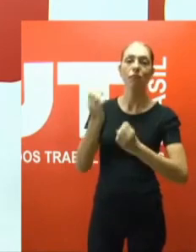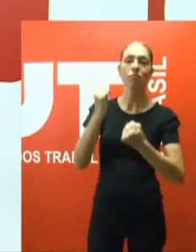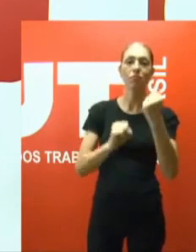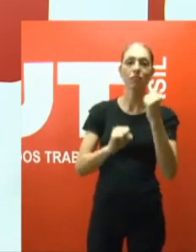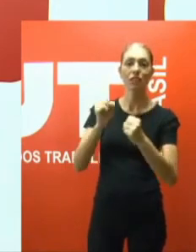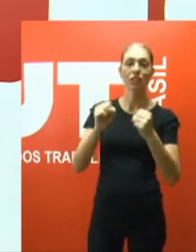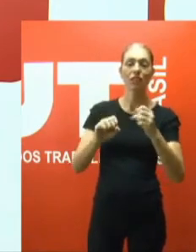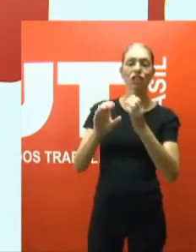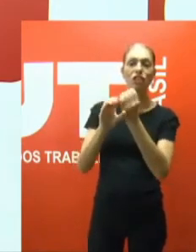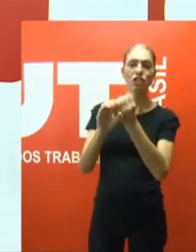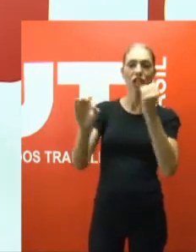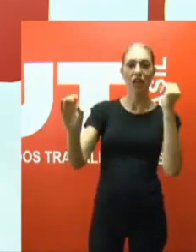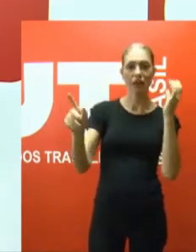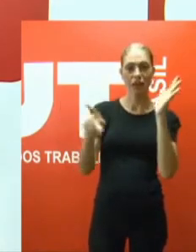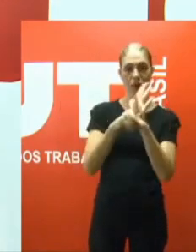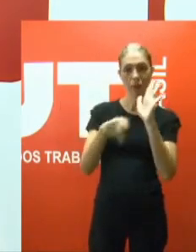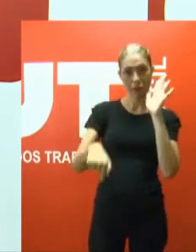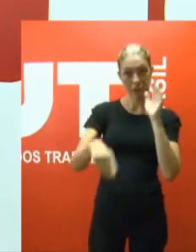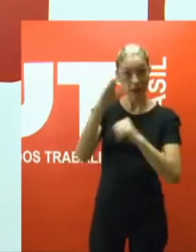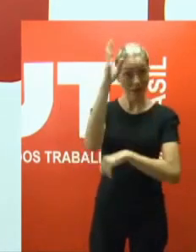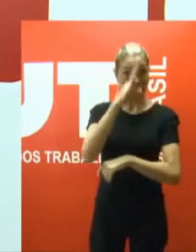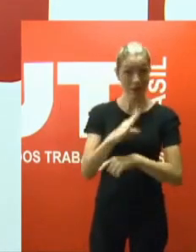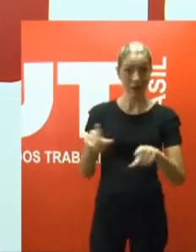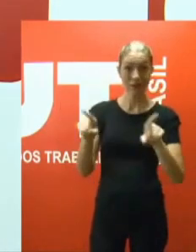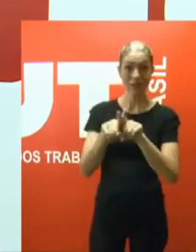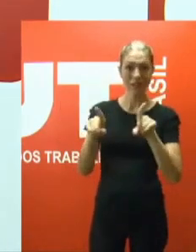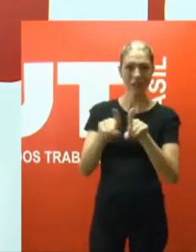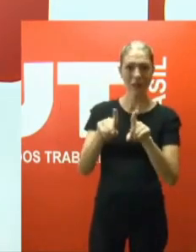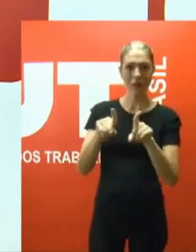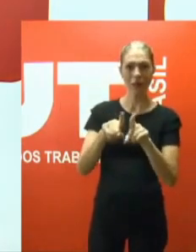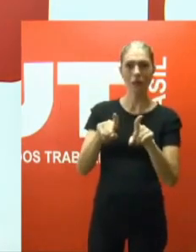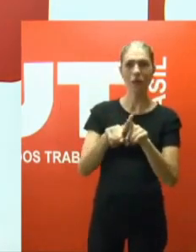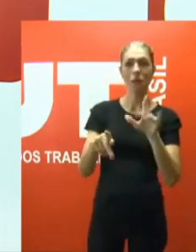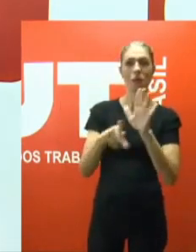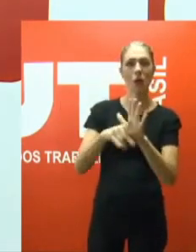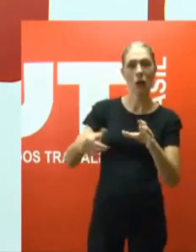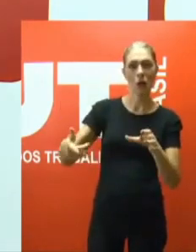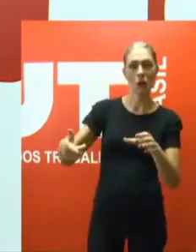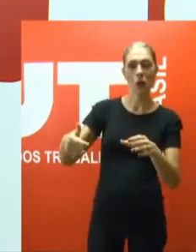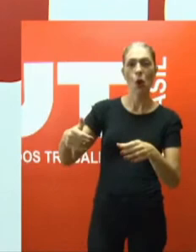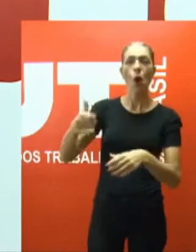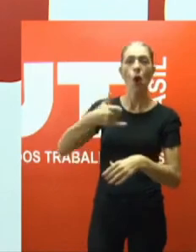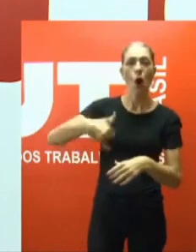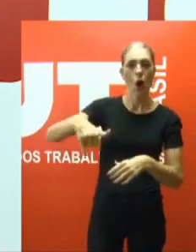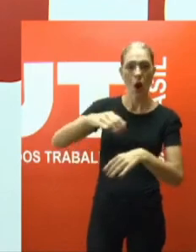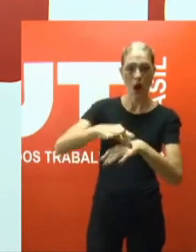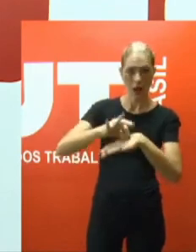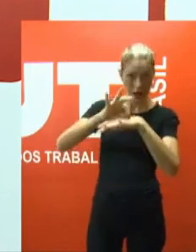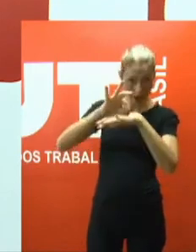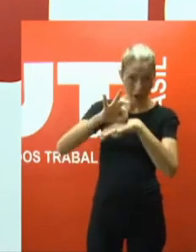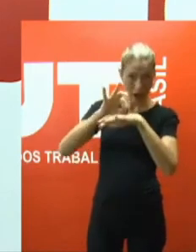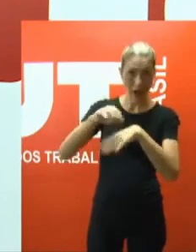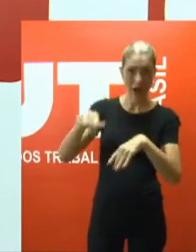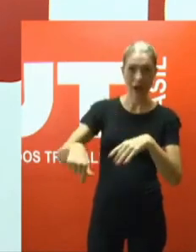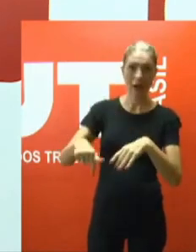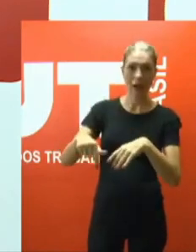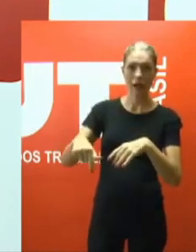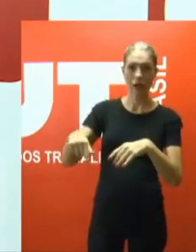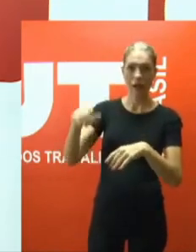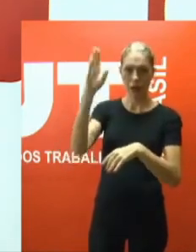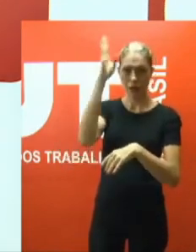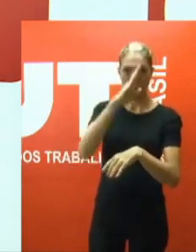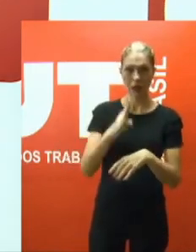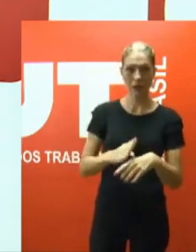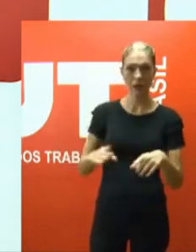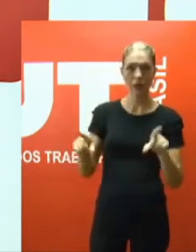no Brasil, aconteceu a destruição da indústria de óleo e gás no Brasil, aconteceu o desmonte da